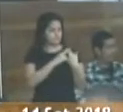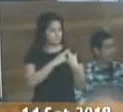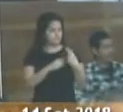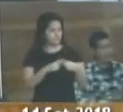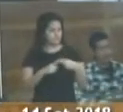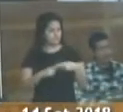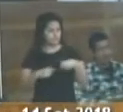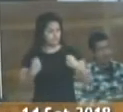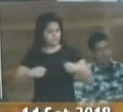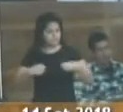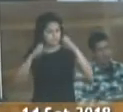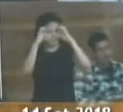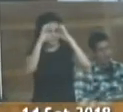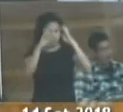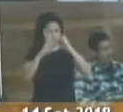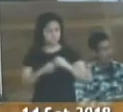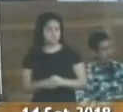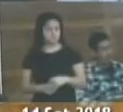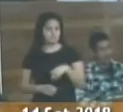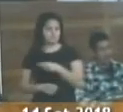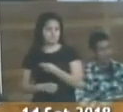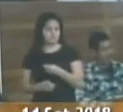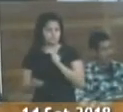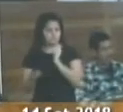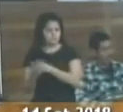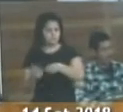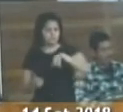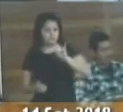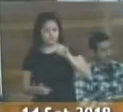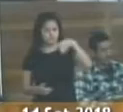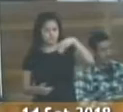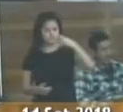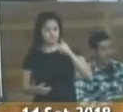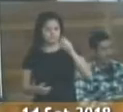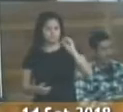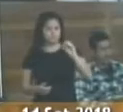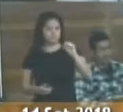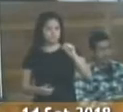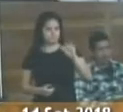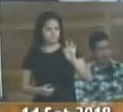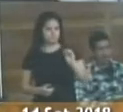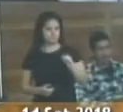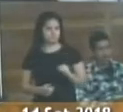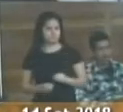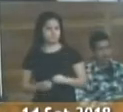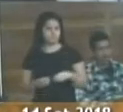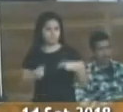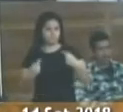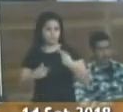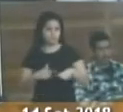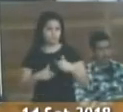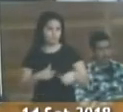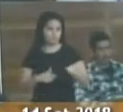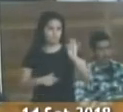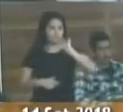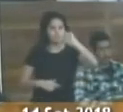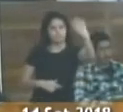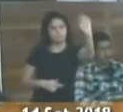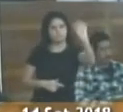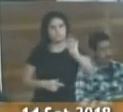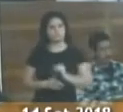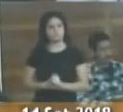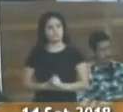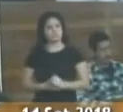tem que cumprir, vocês são contribuintes. O problema é o futuro. O